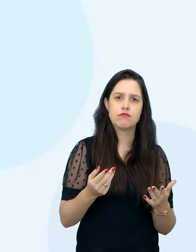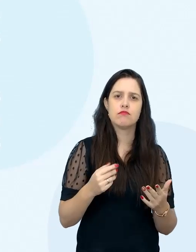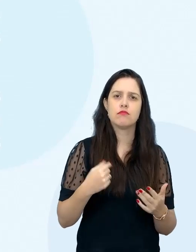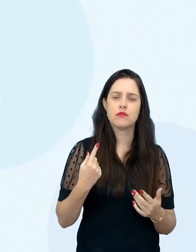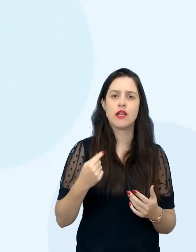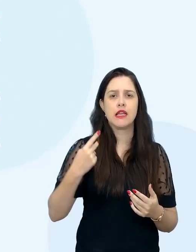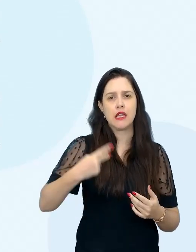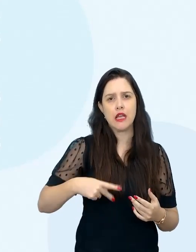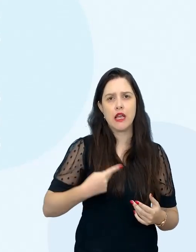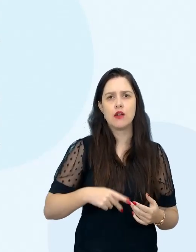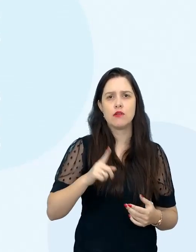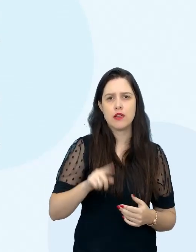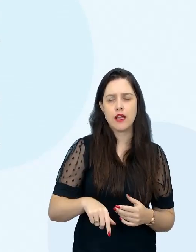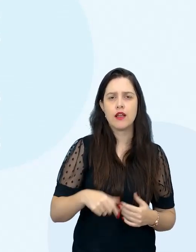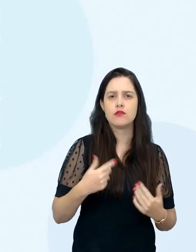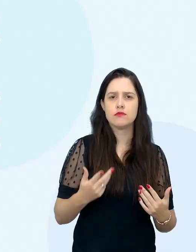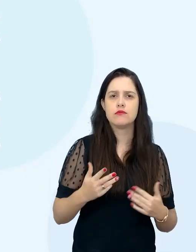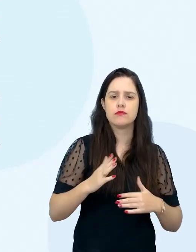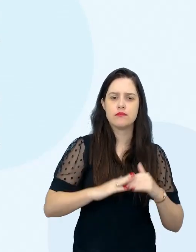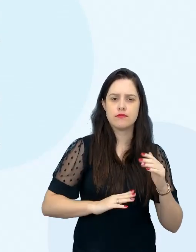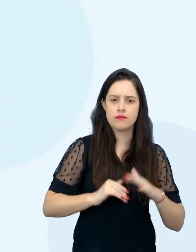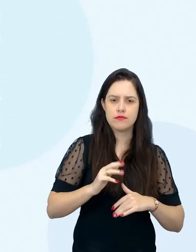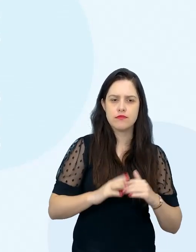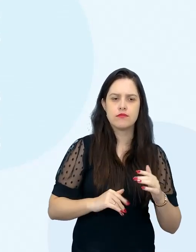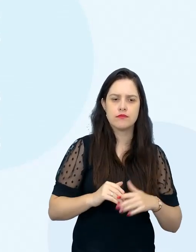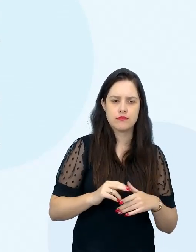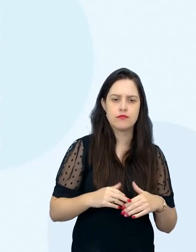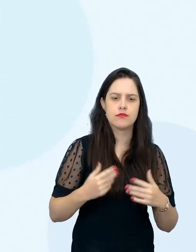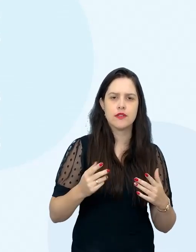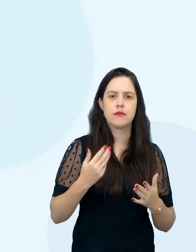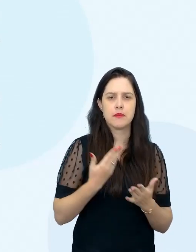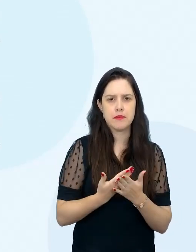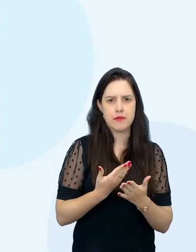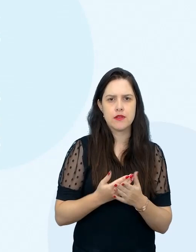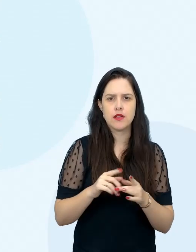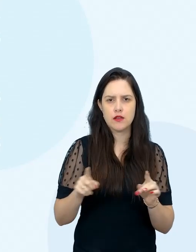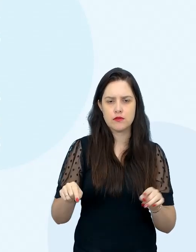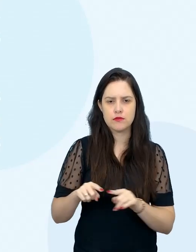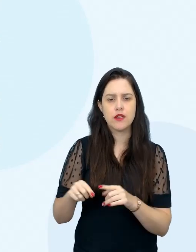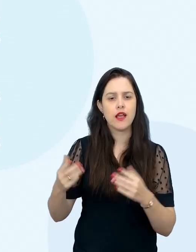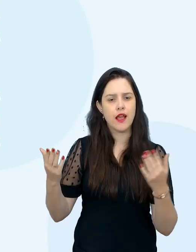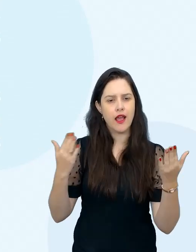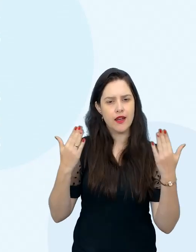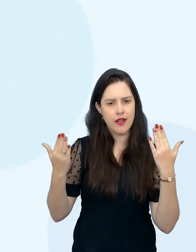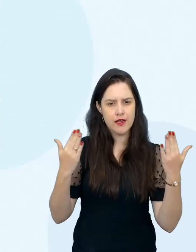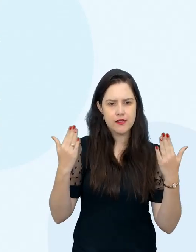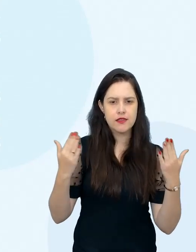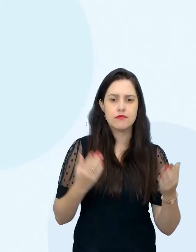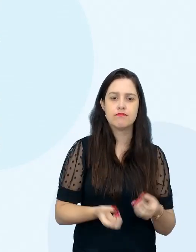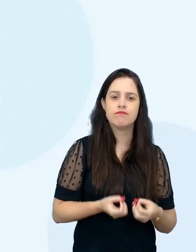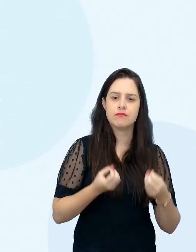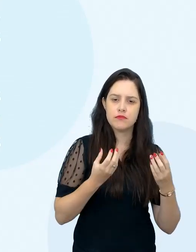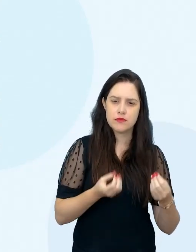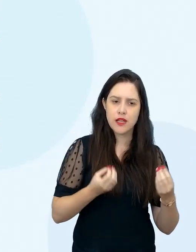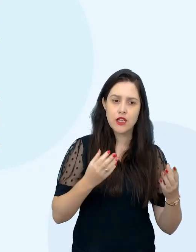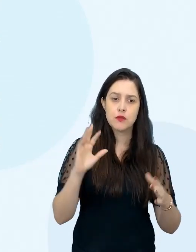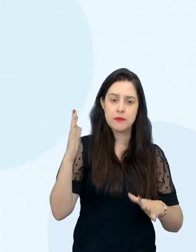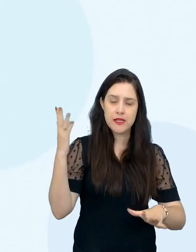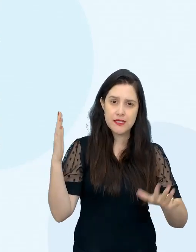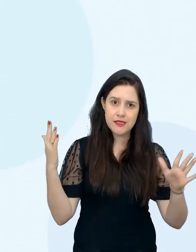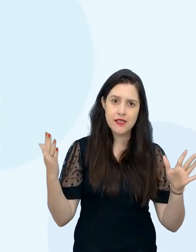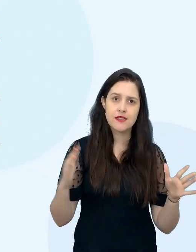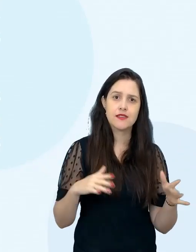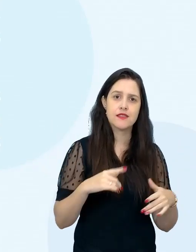no caso, é essa habilidade aqui, a primeira aí da tela para vocês. Analisar transformações de